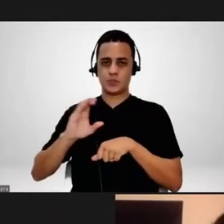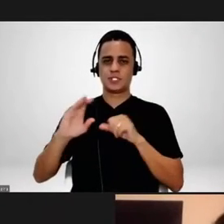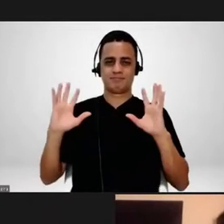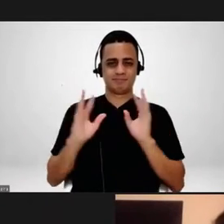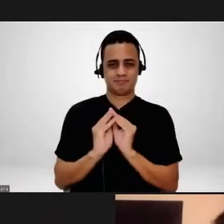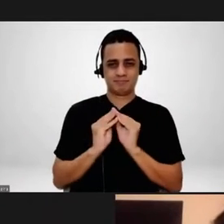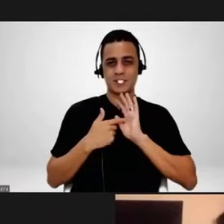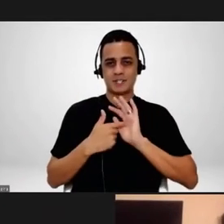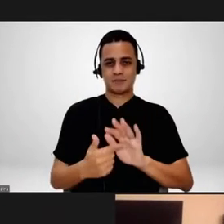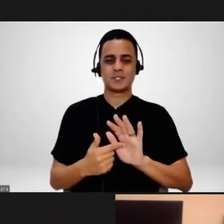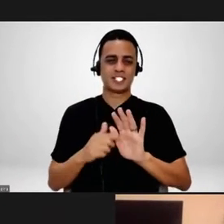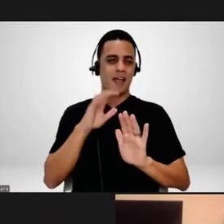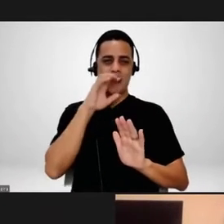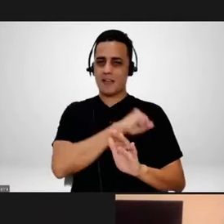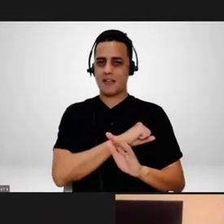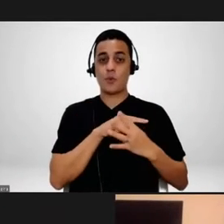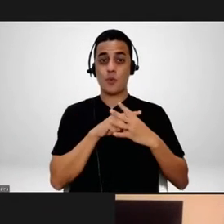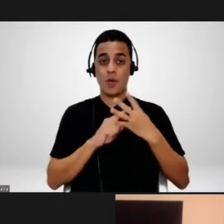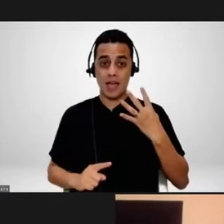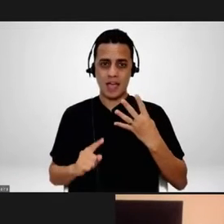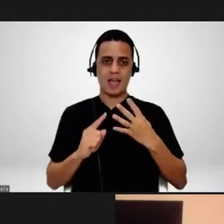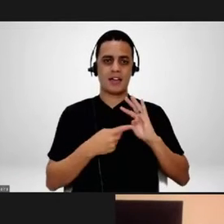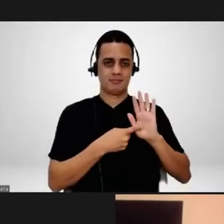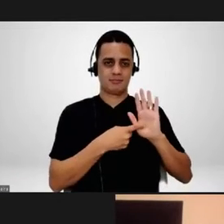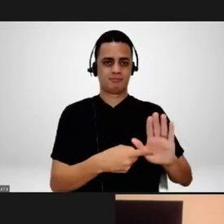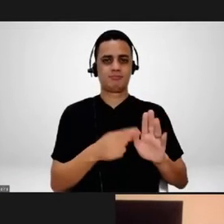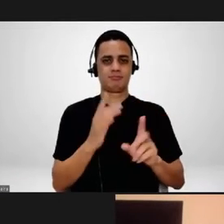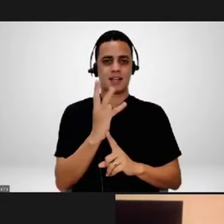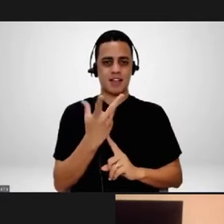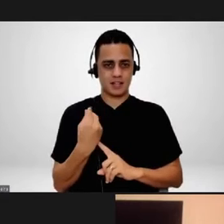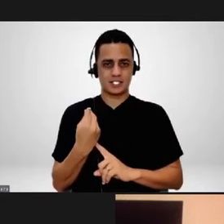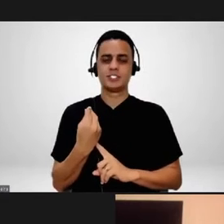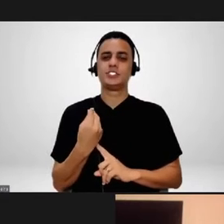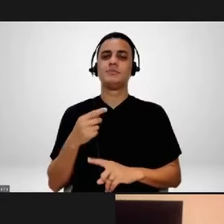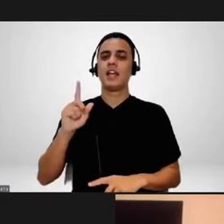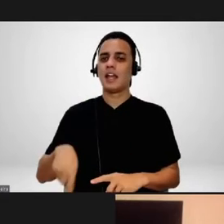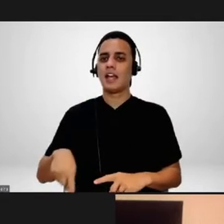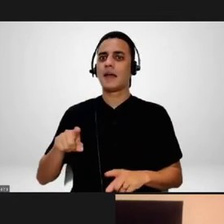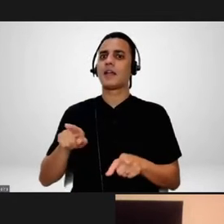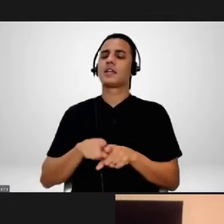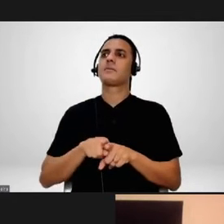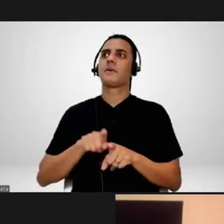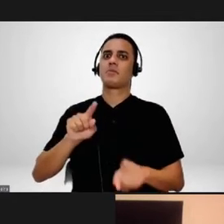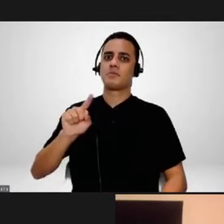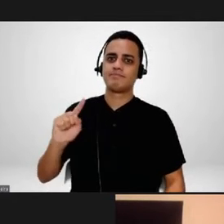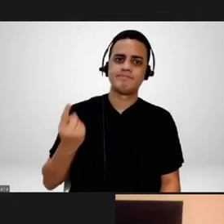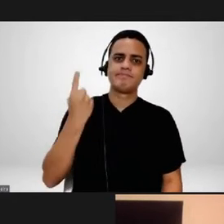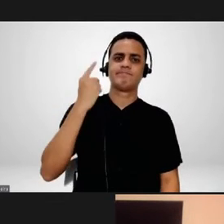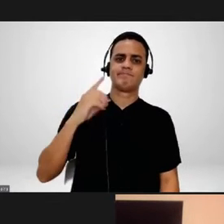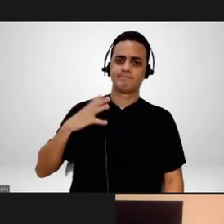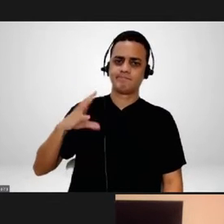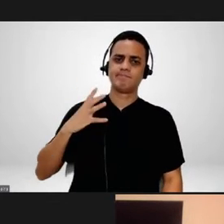dessas 4 obras de arte, se dá a ver como uma vanguarda artística e